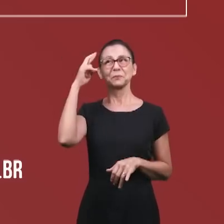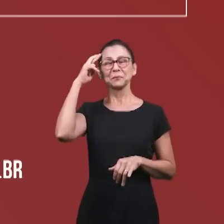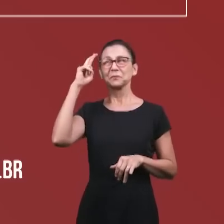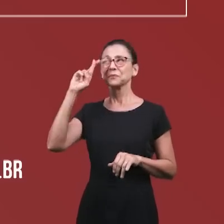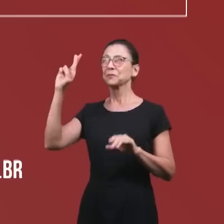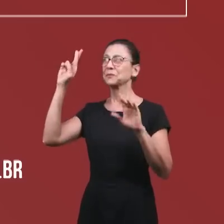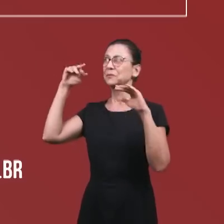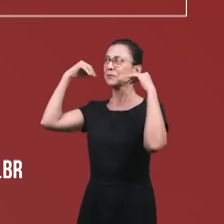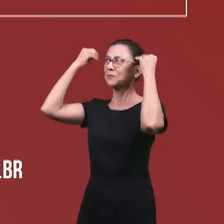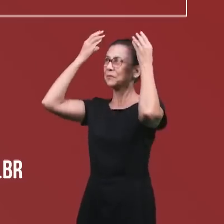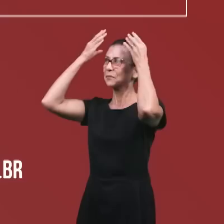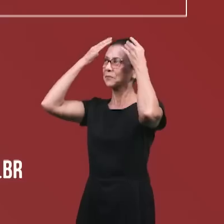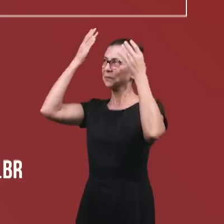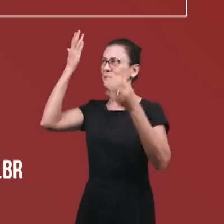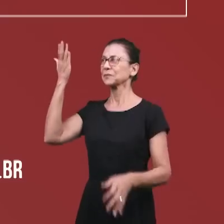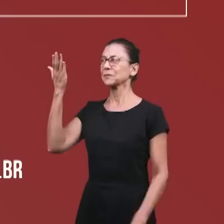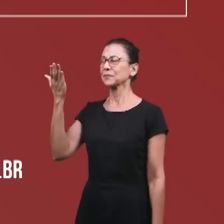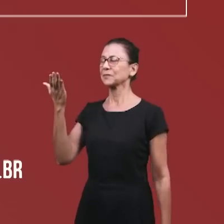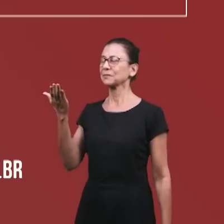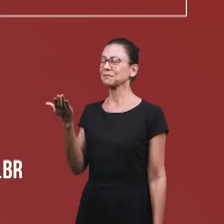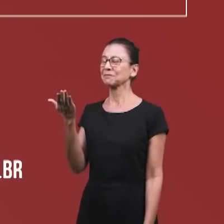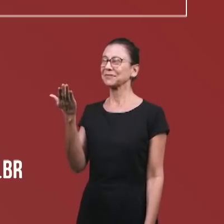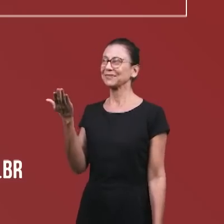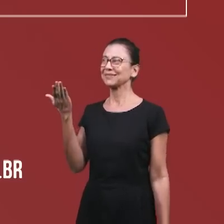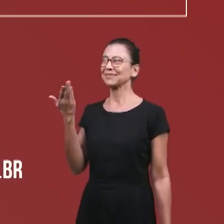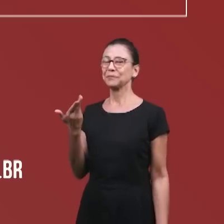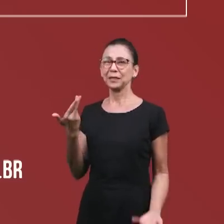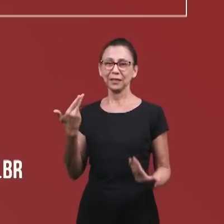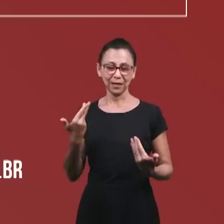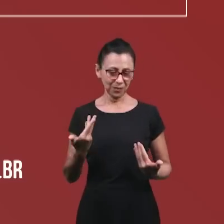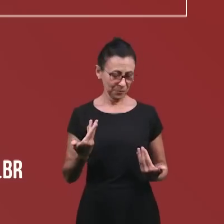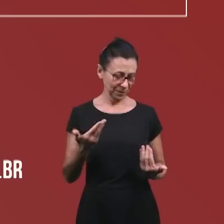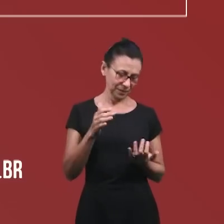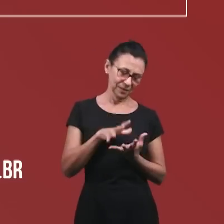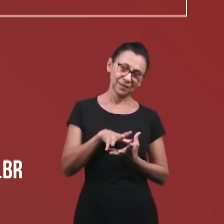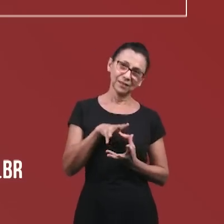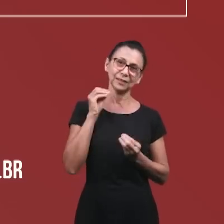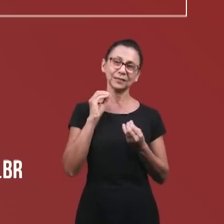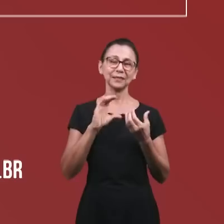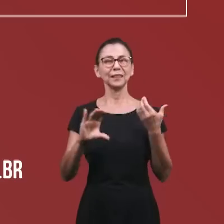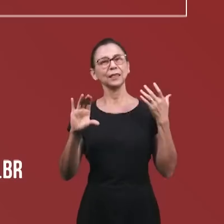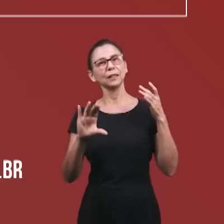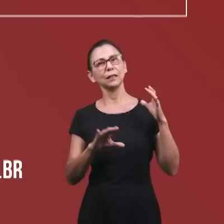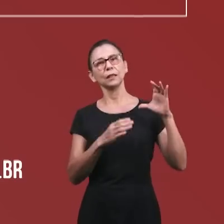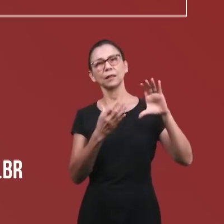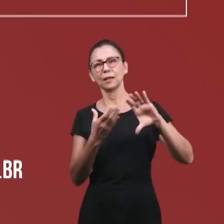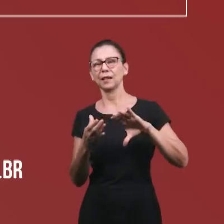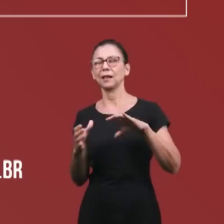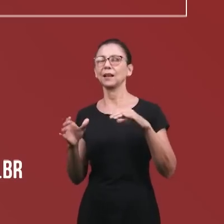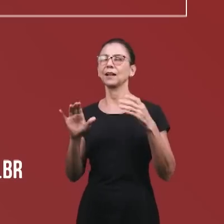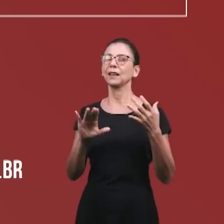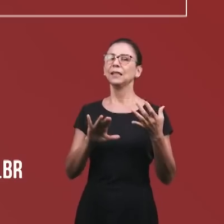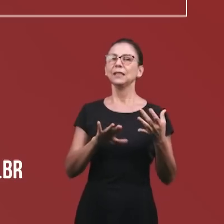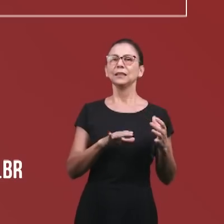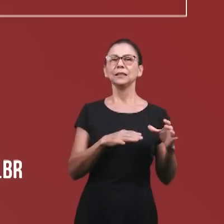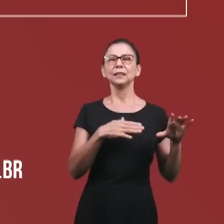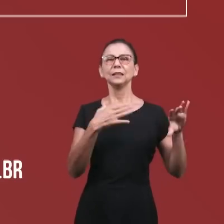O Senhor é o meu pastor e